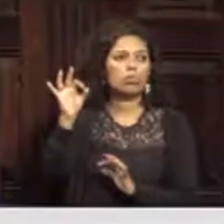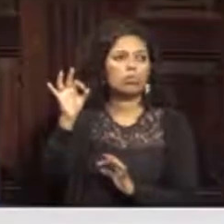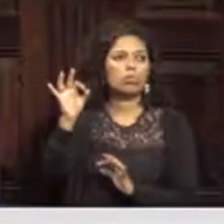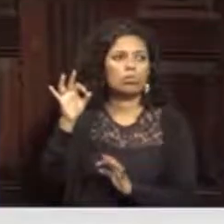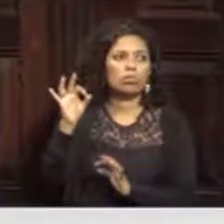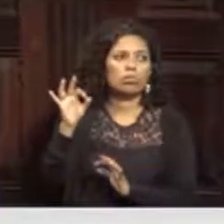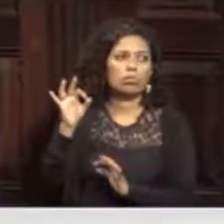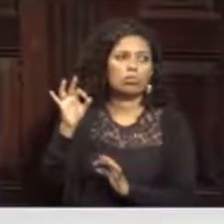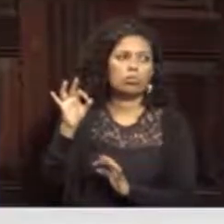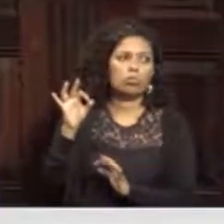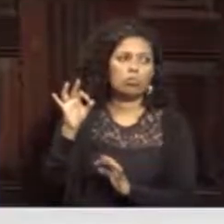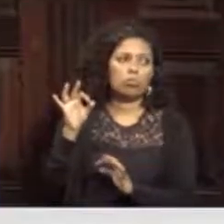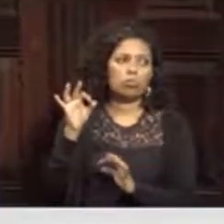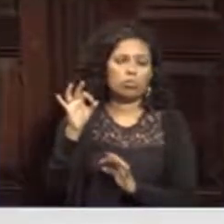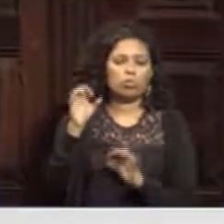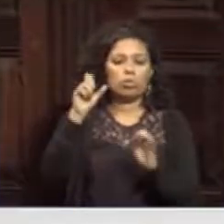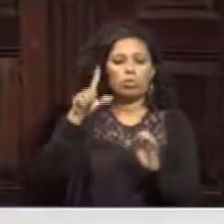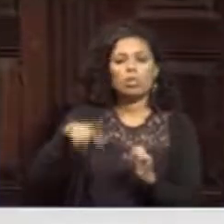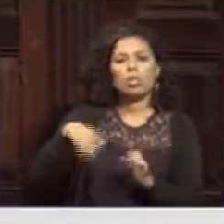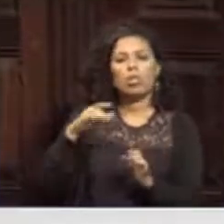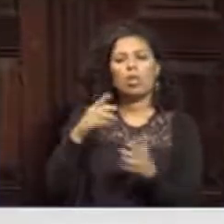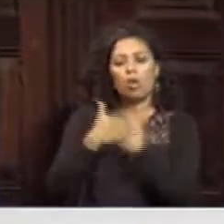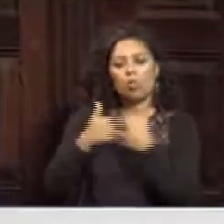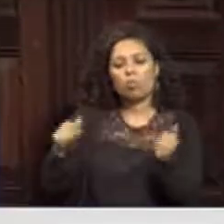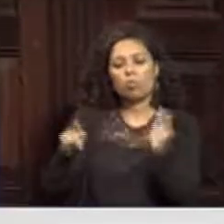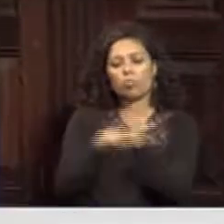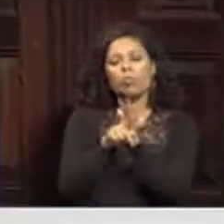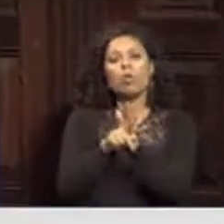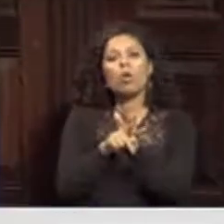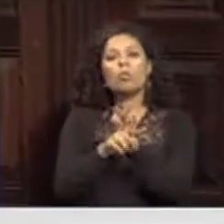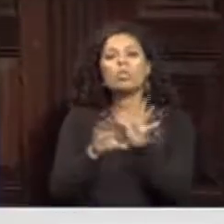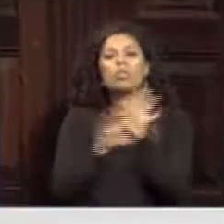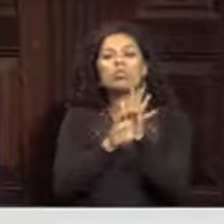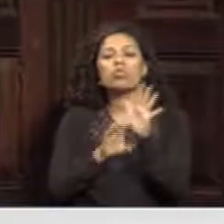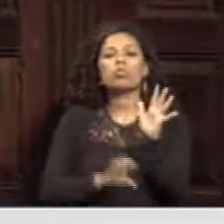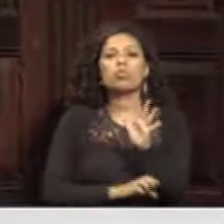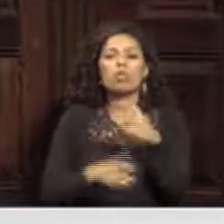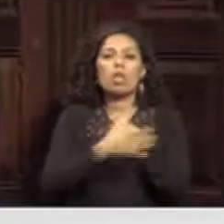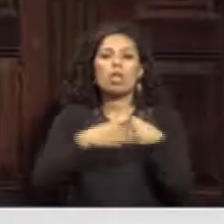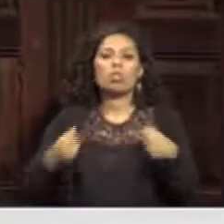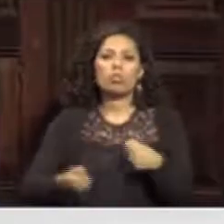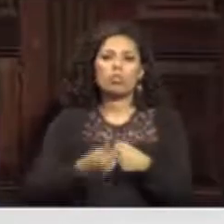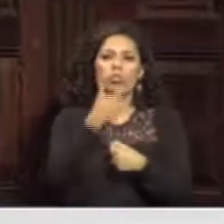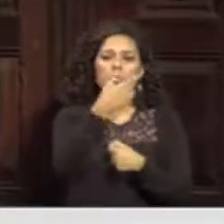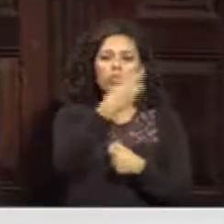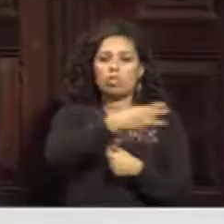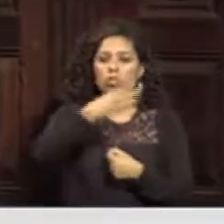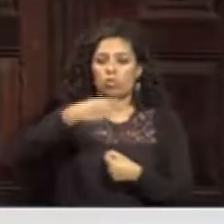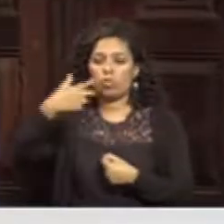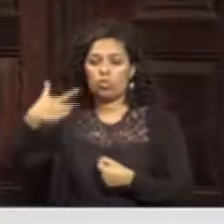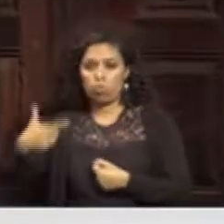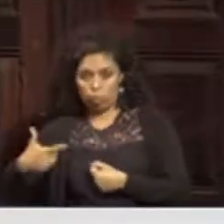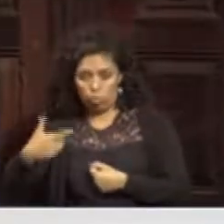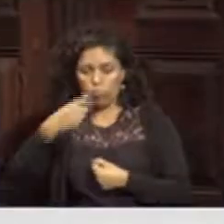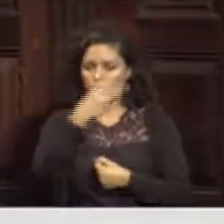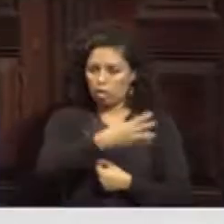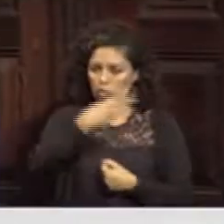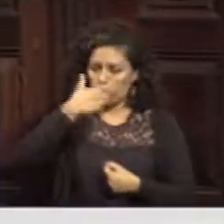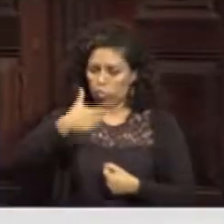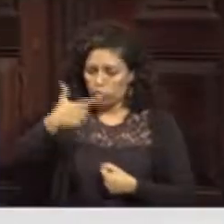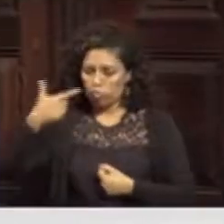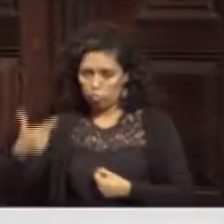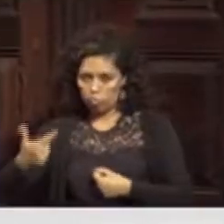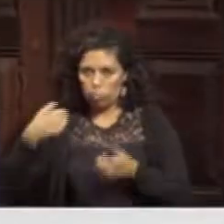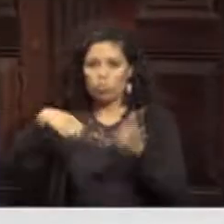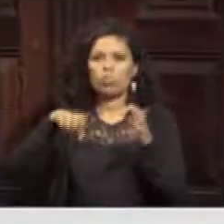que é um preceito constitucional do artigo 332 da Constituição do Estado, que diz lá: o